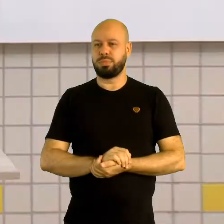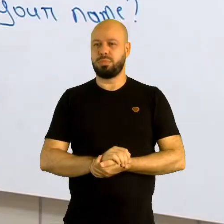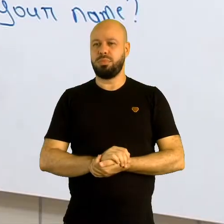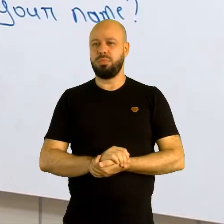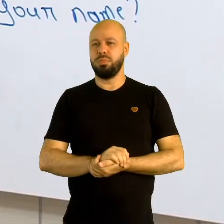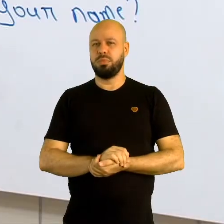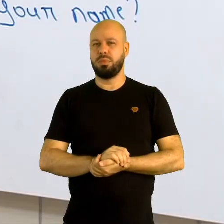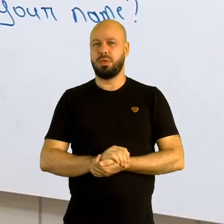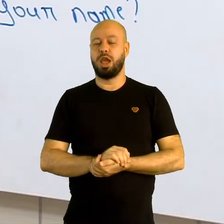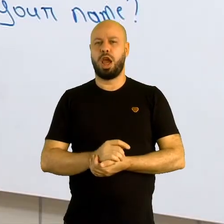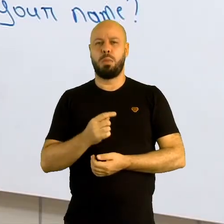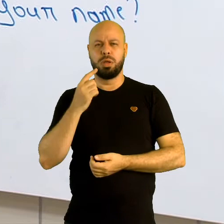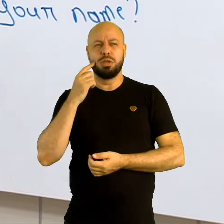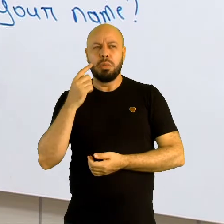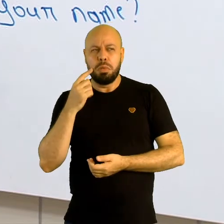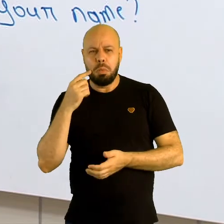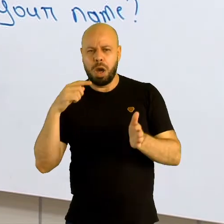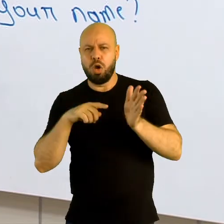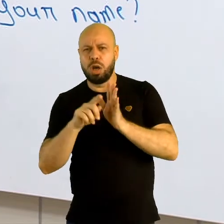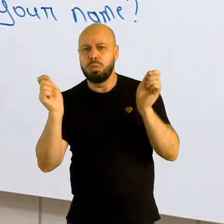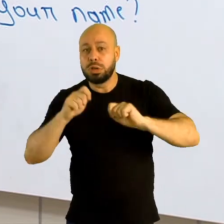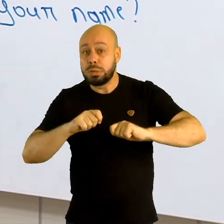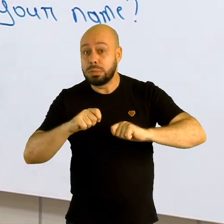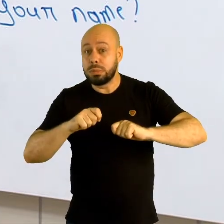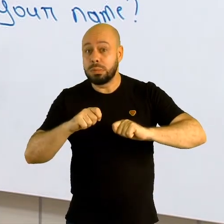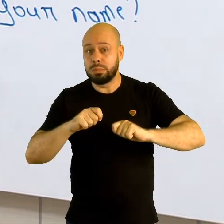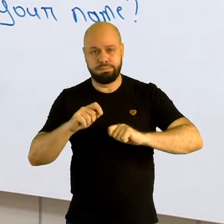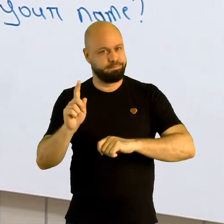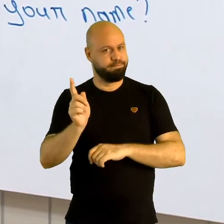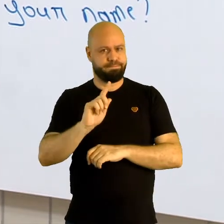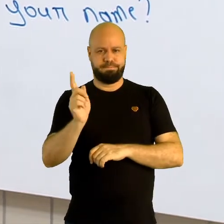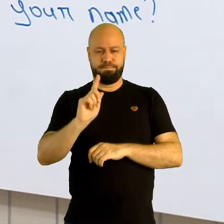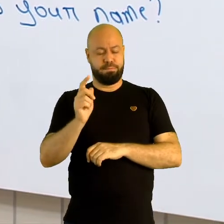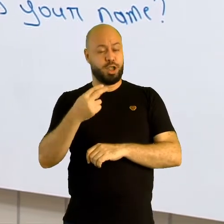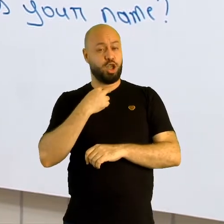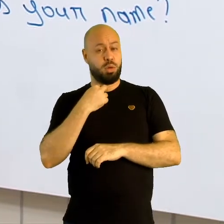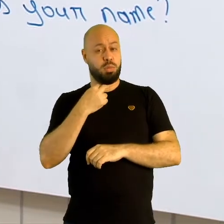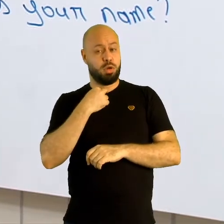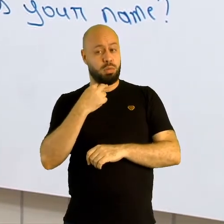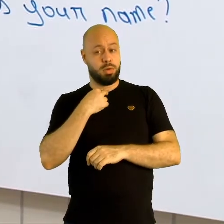Eu não posso perguntar, certo?